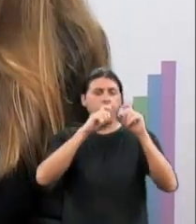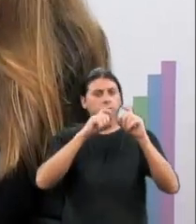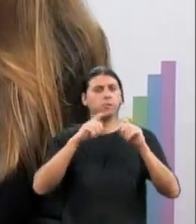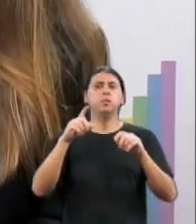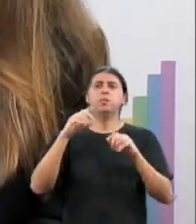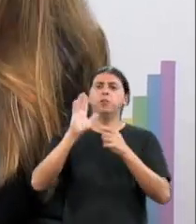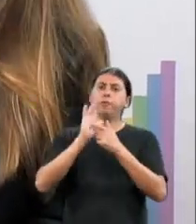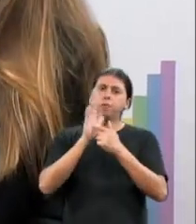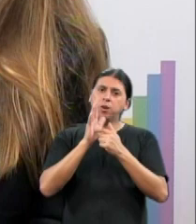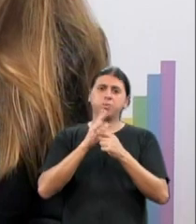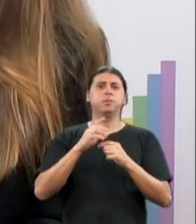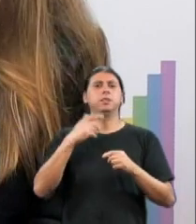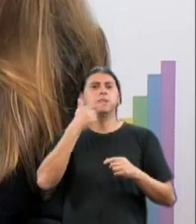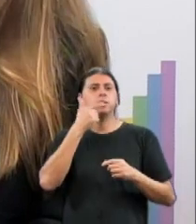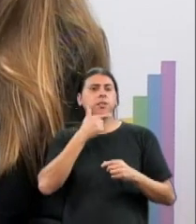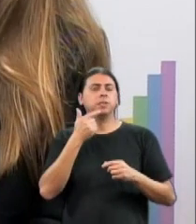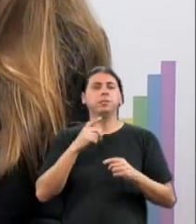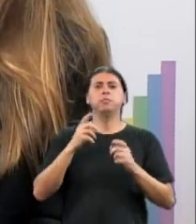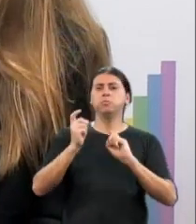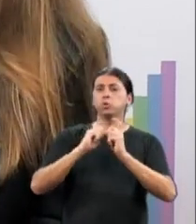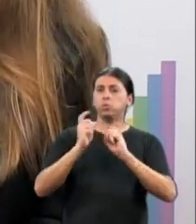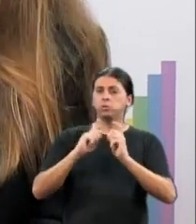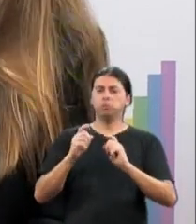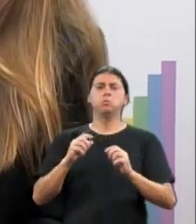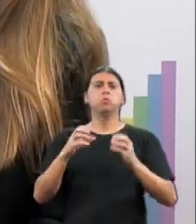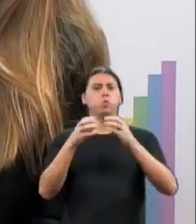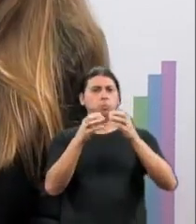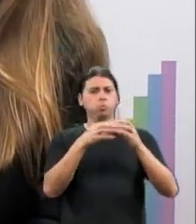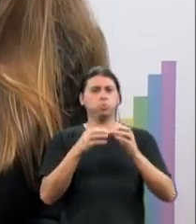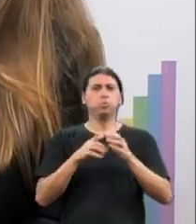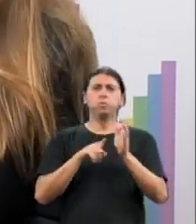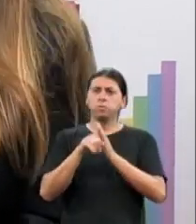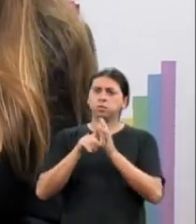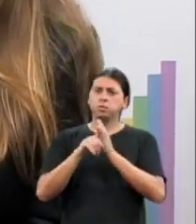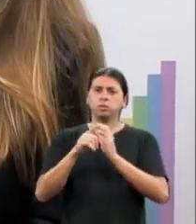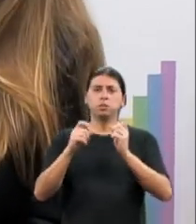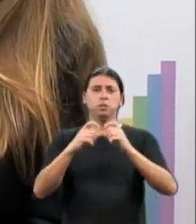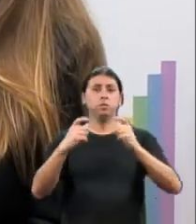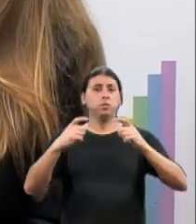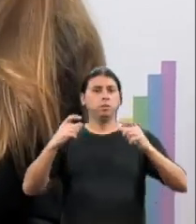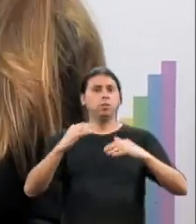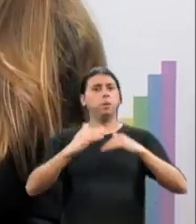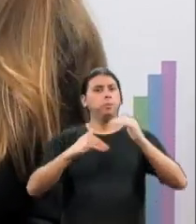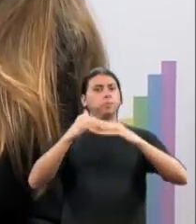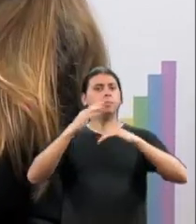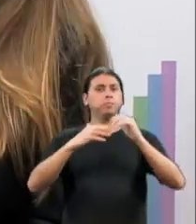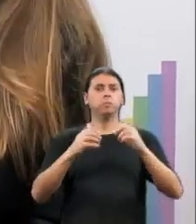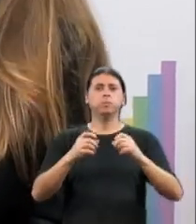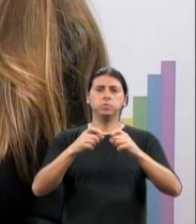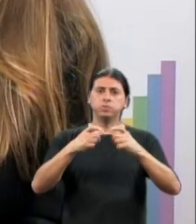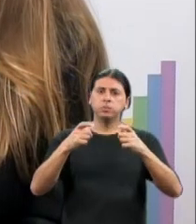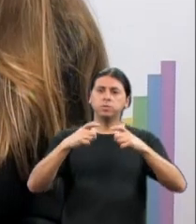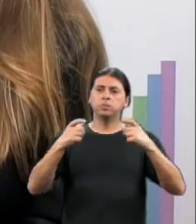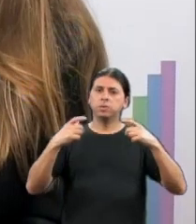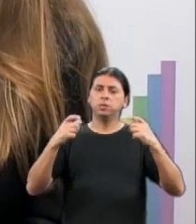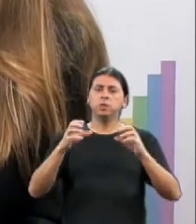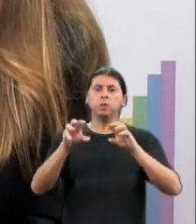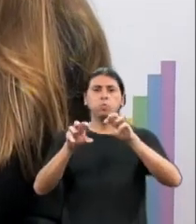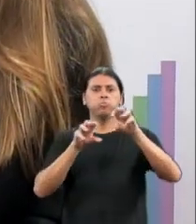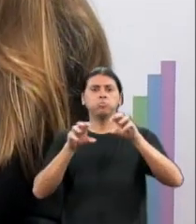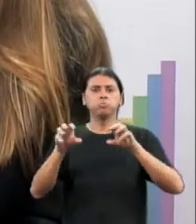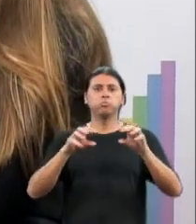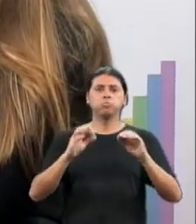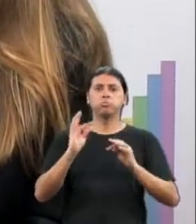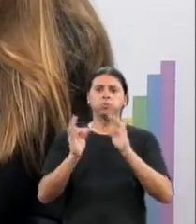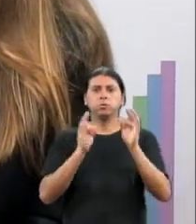seus vídeos, estão rindo, estão discutindo. Grupos de pesquisas cada vez mais estão se aproximando através das tecnologias.